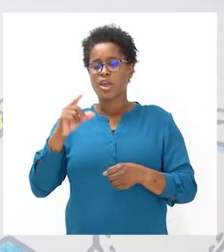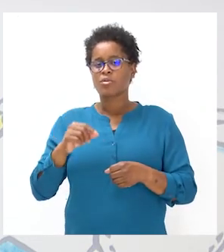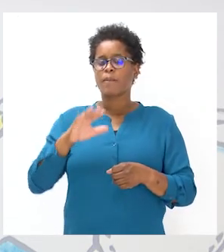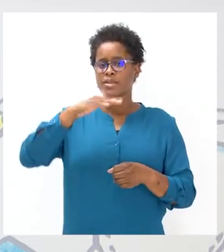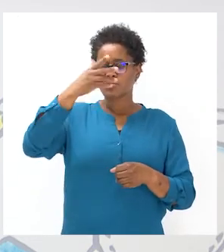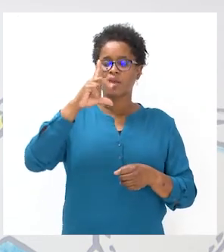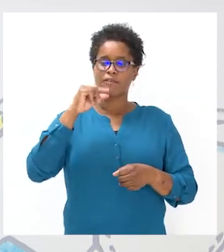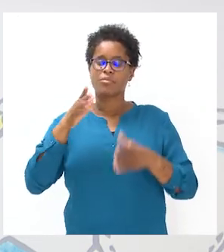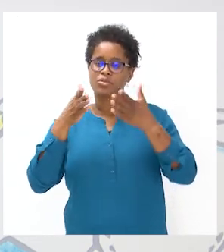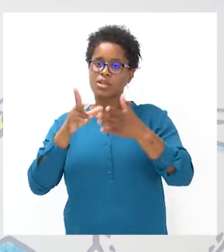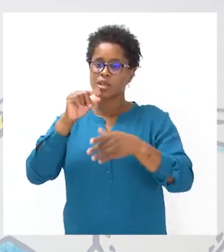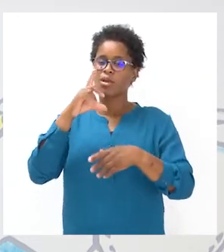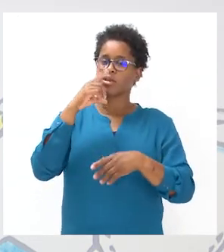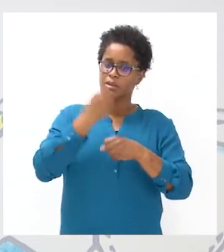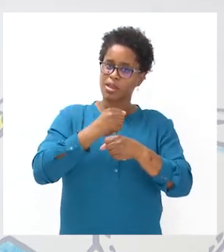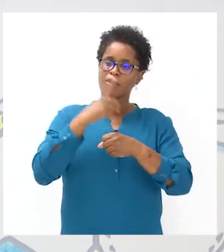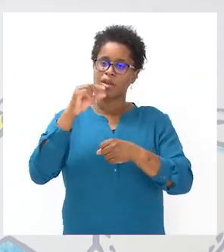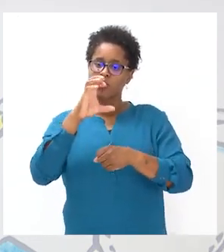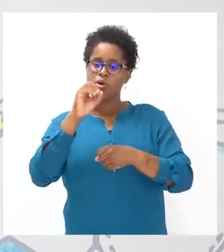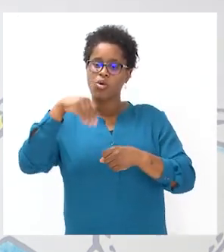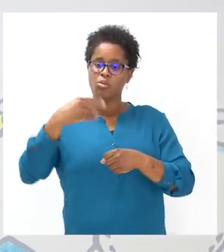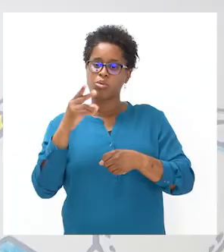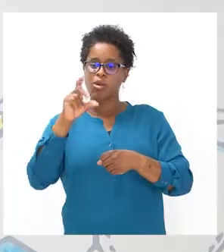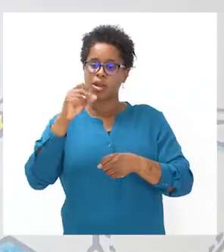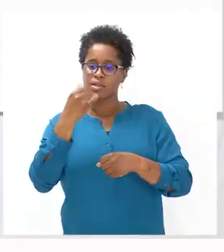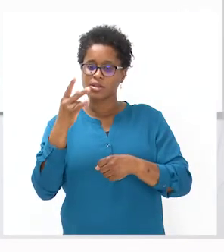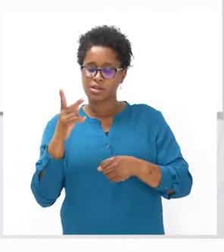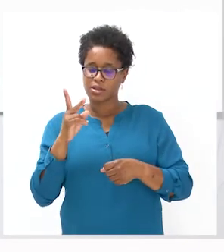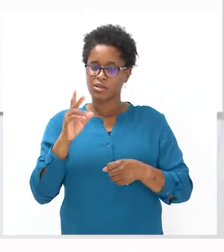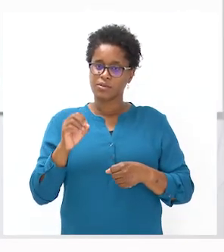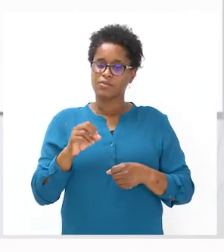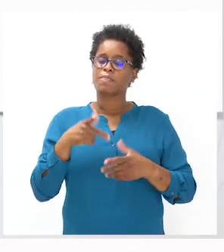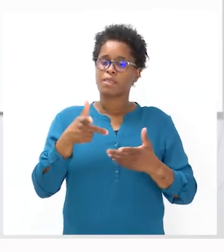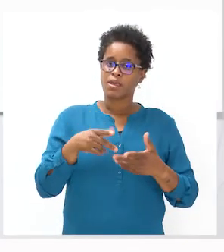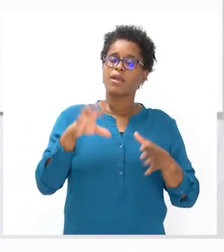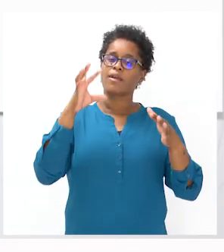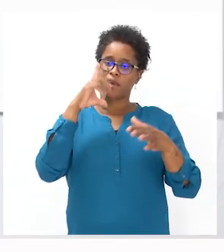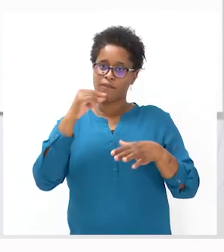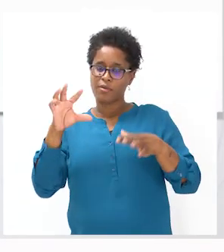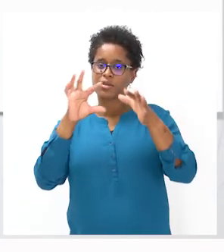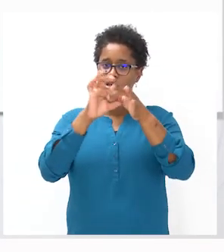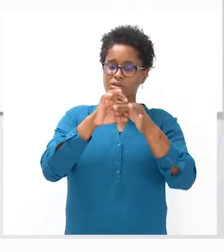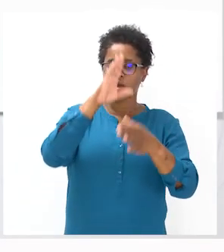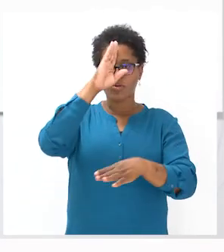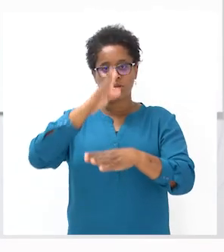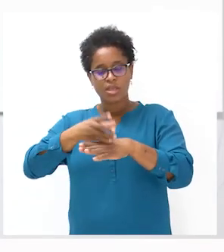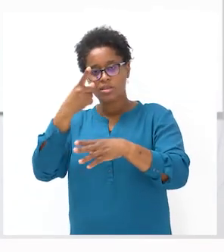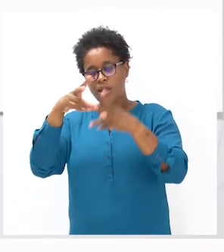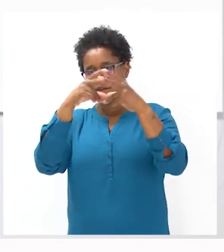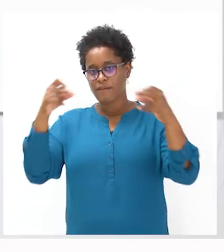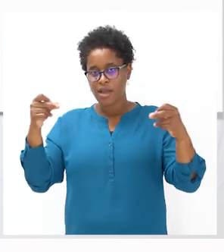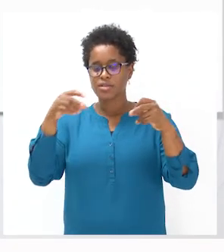Também vimos verbo copulativo. Muito bem, verbos copulativos. Verbo de ligação, que ocorre em frases